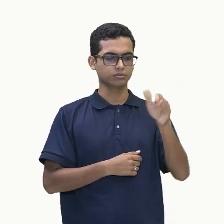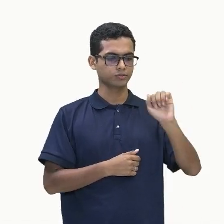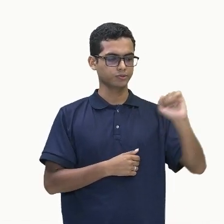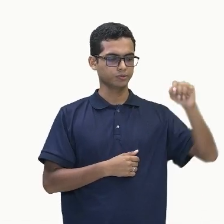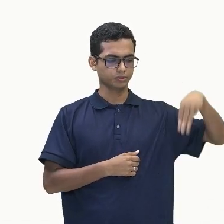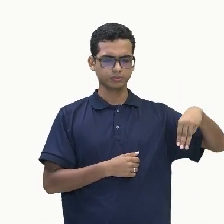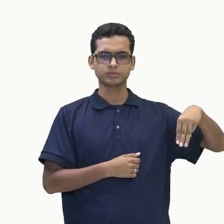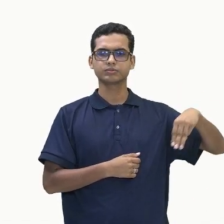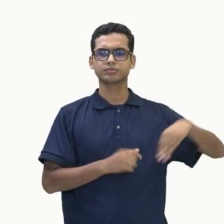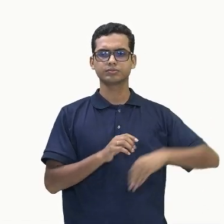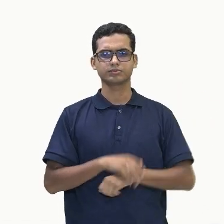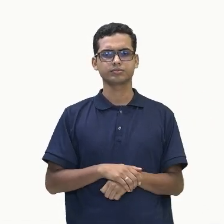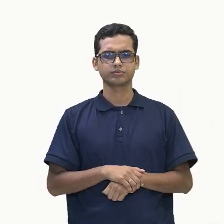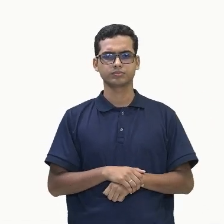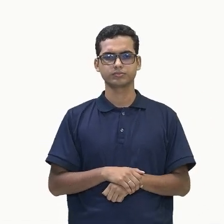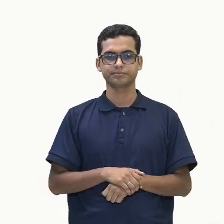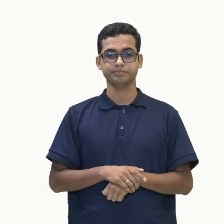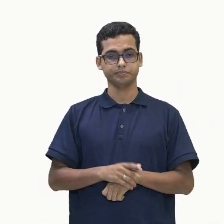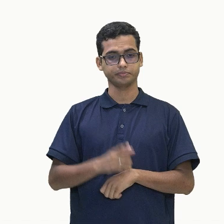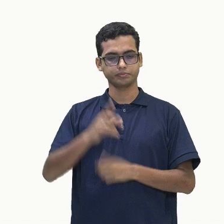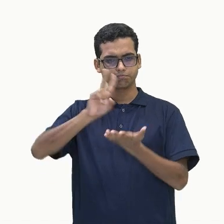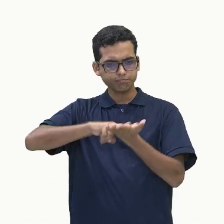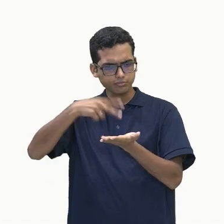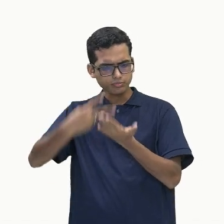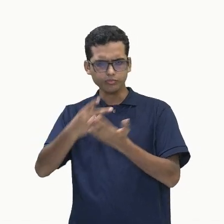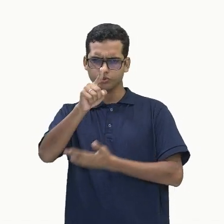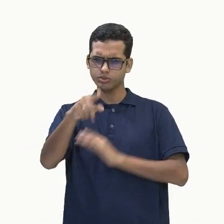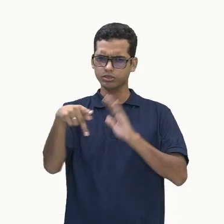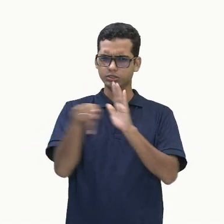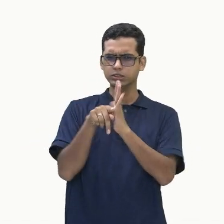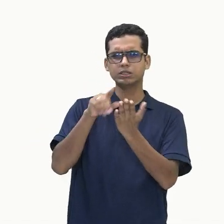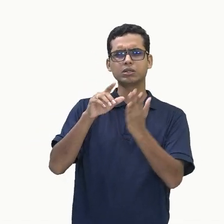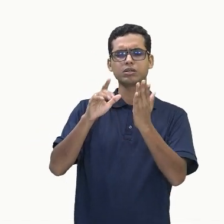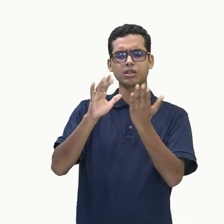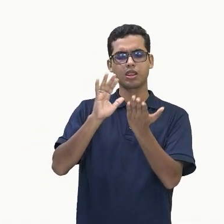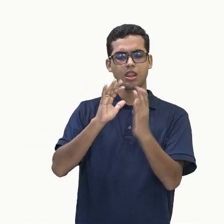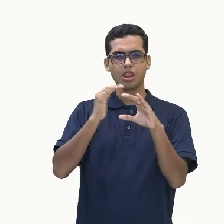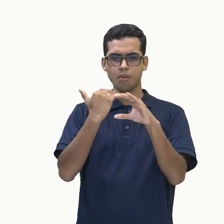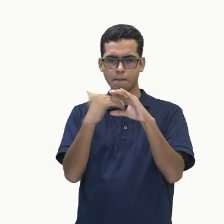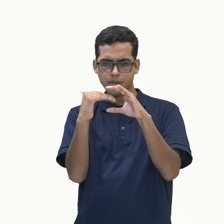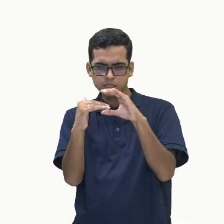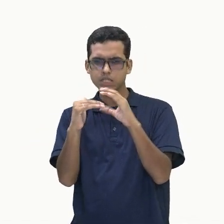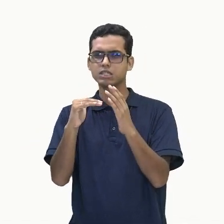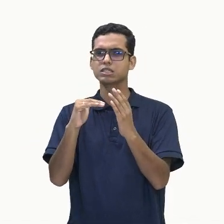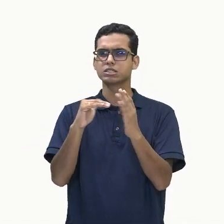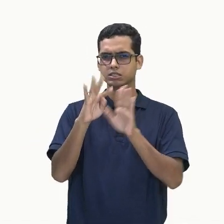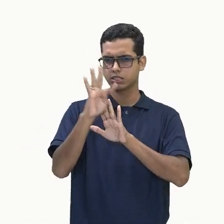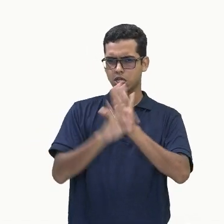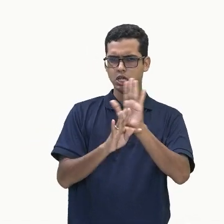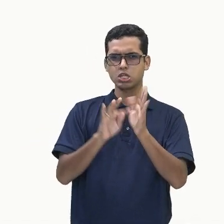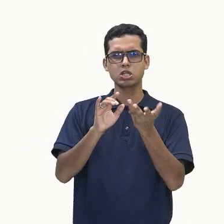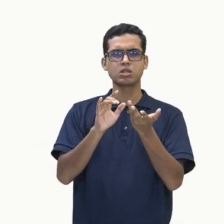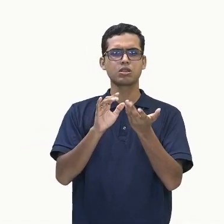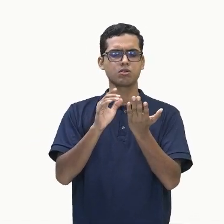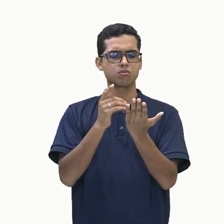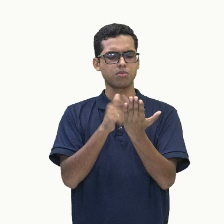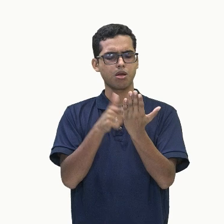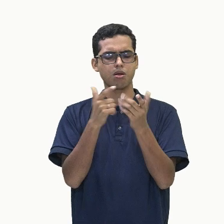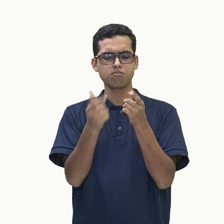está enviando mensagem de texto para Lenny? Yes, I am. Sim, eu estou.